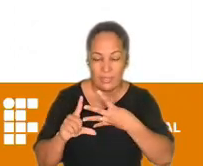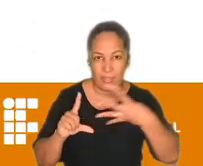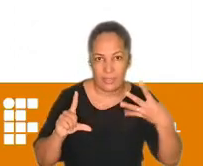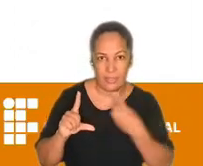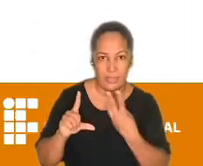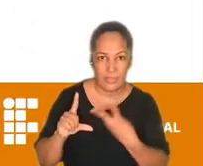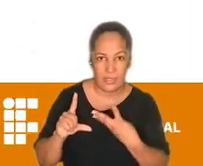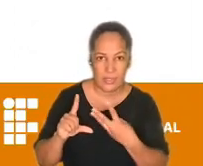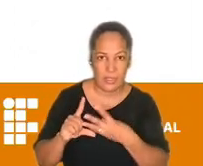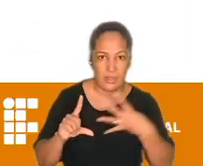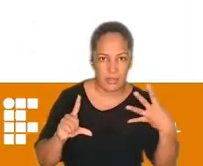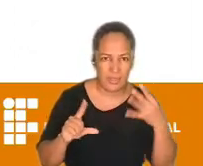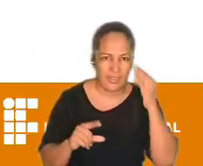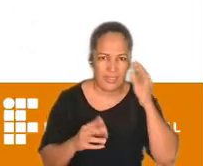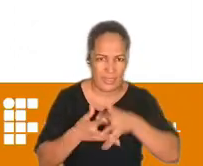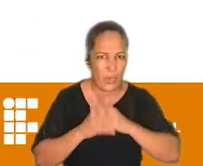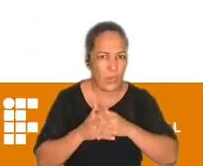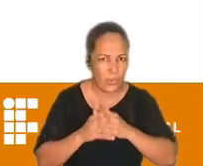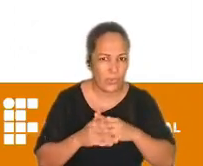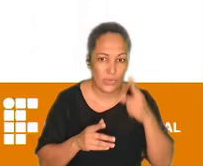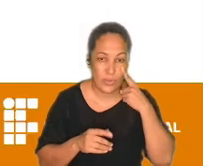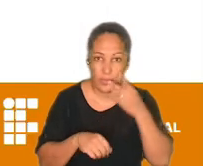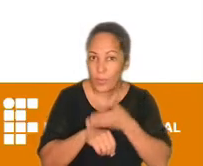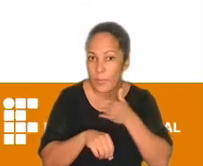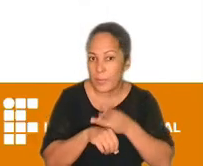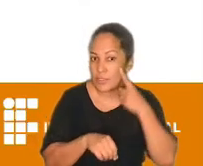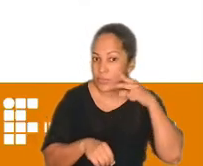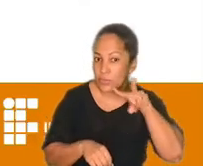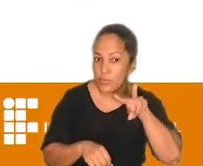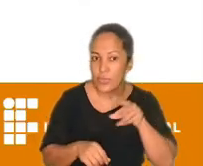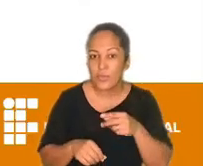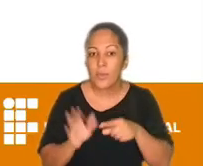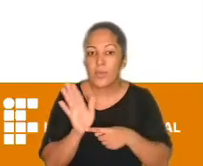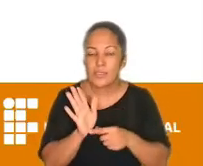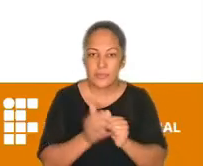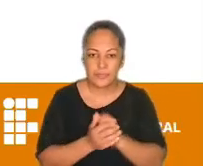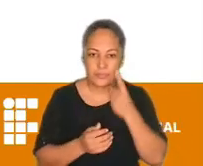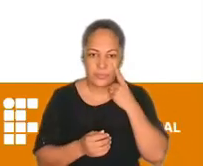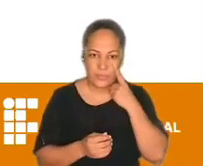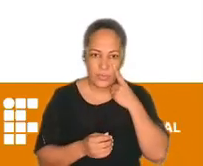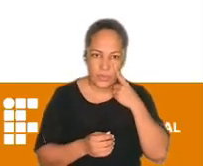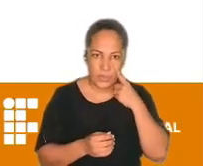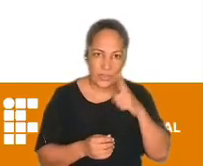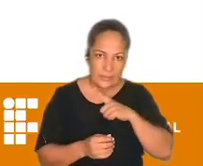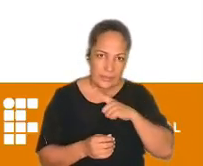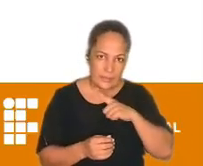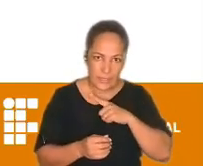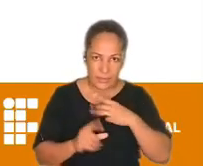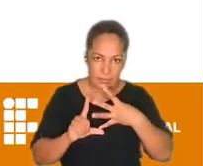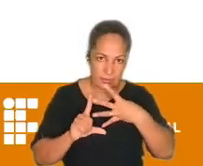Tá confuso? Vamos a uma prática aqui, vamos mostrar como isso é feito. Então, aqui, ó. Então, eu tenho aqui as tabelas